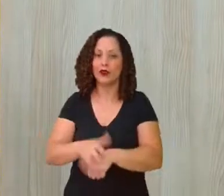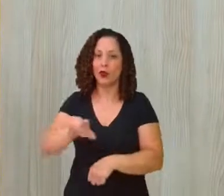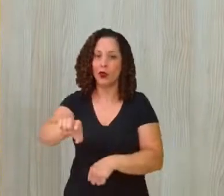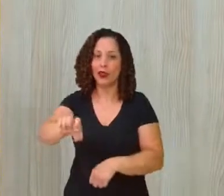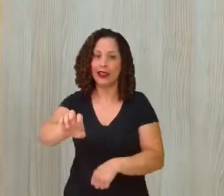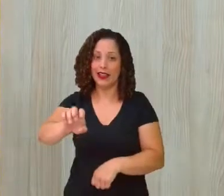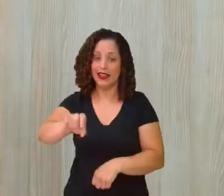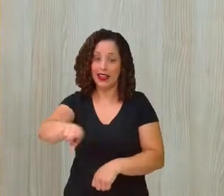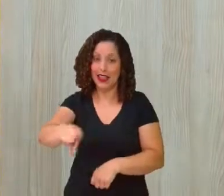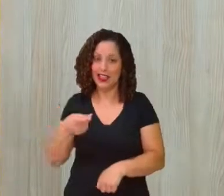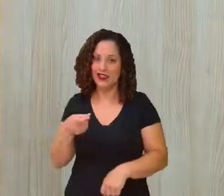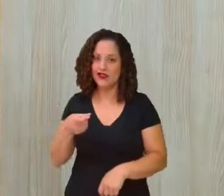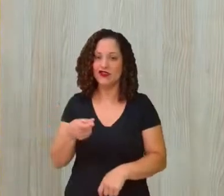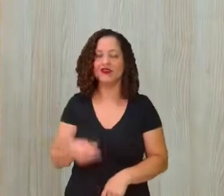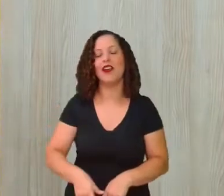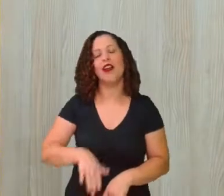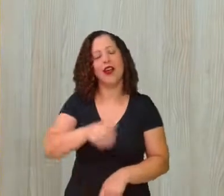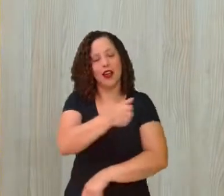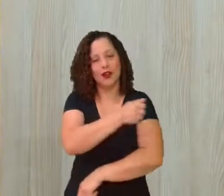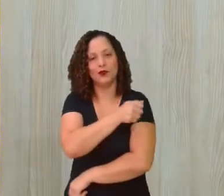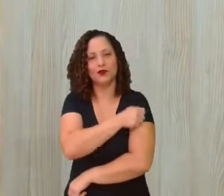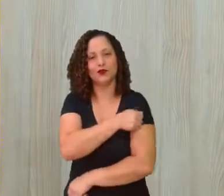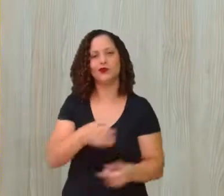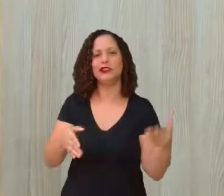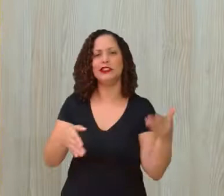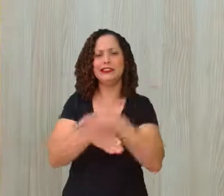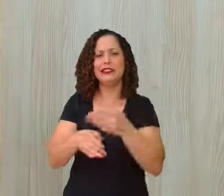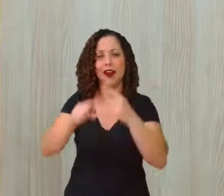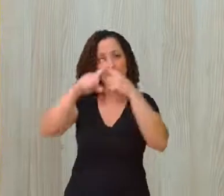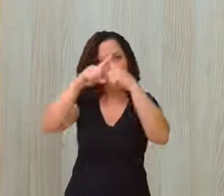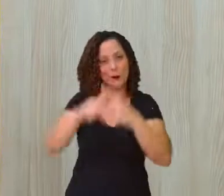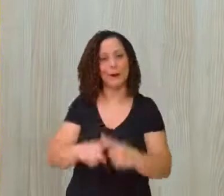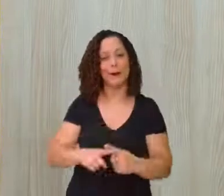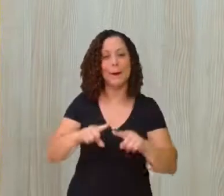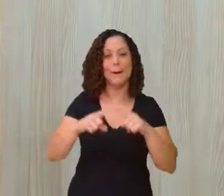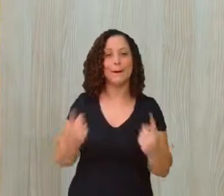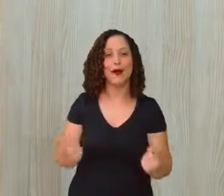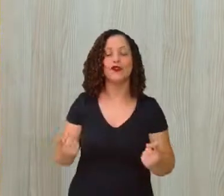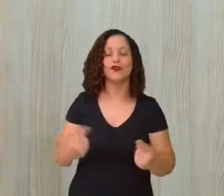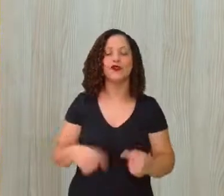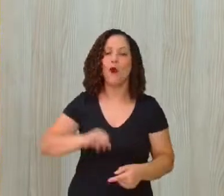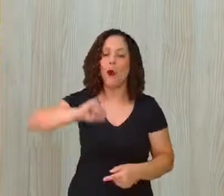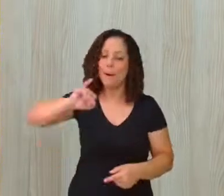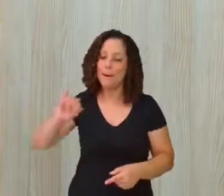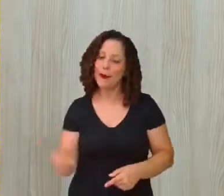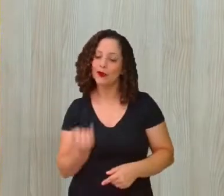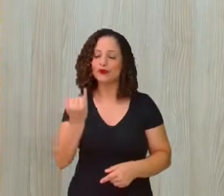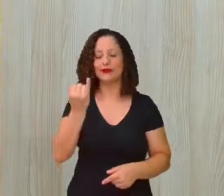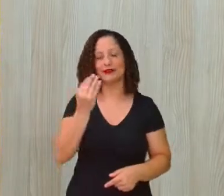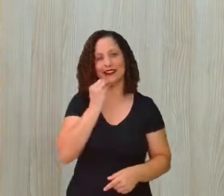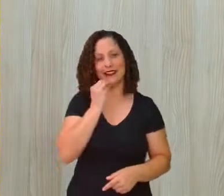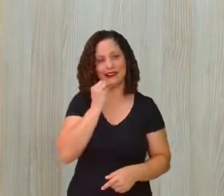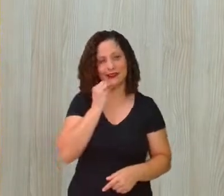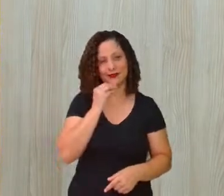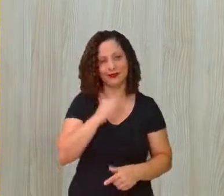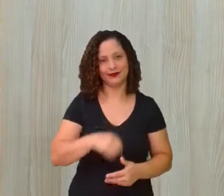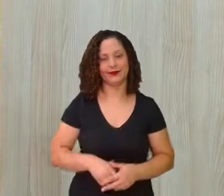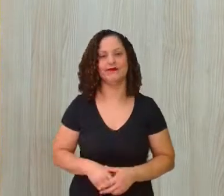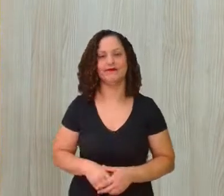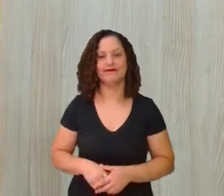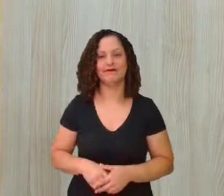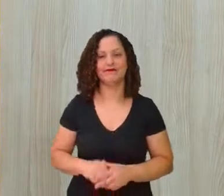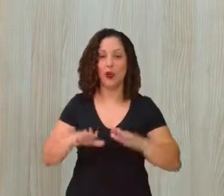e a gente ia, aí competi também essa questão. Mas aí são as oportunidades que aparecem, né, professor? E é isso aí. E quando